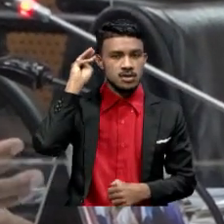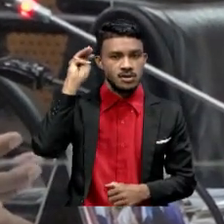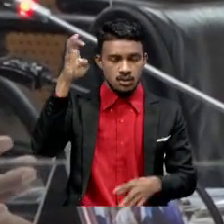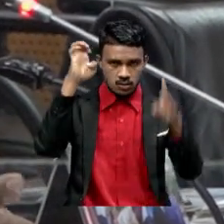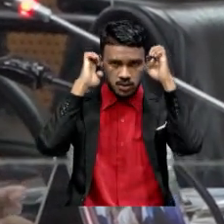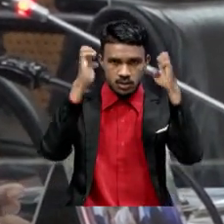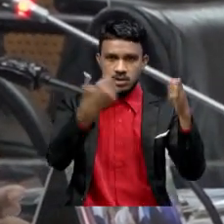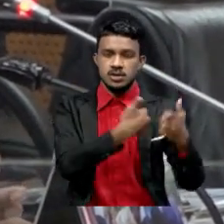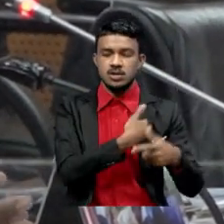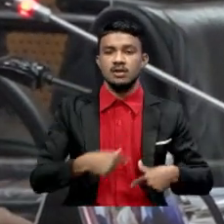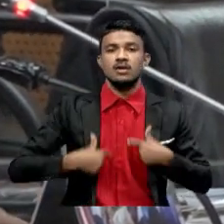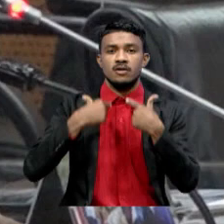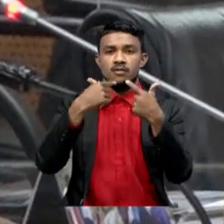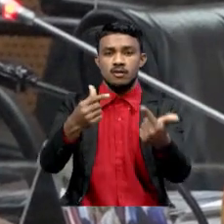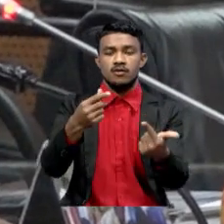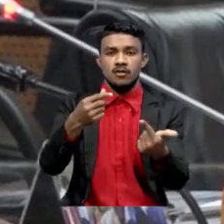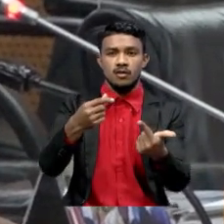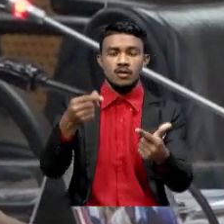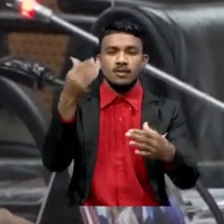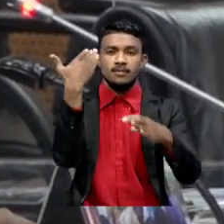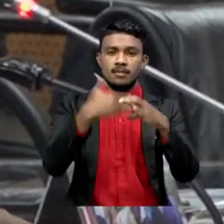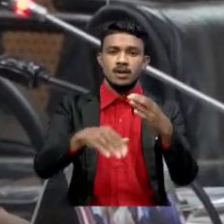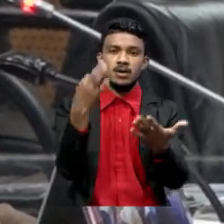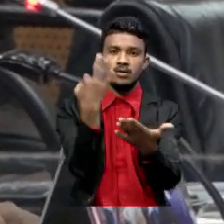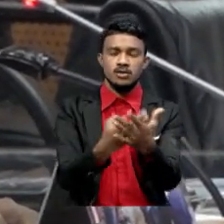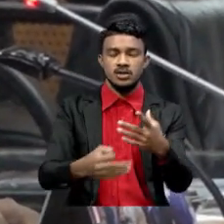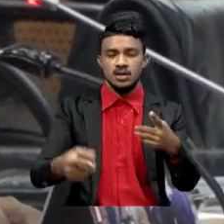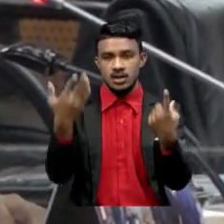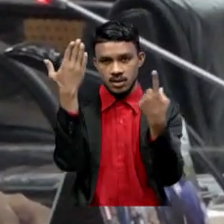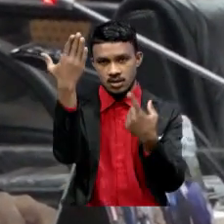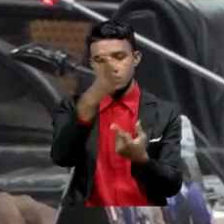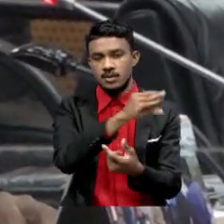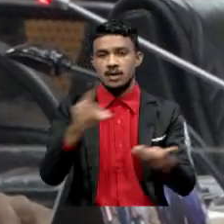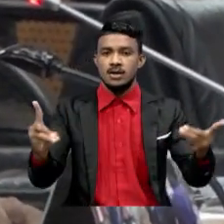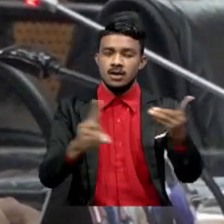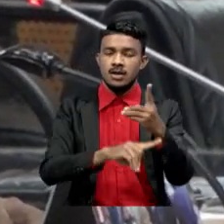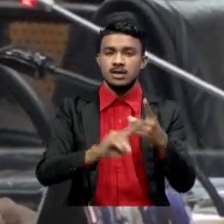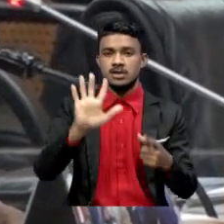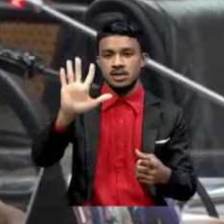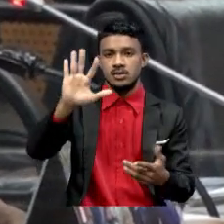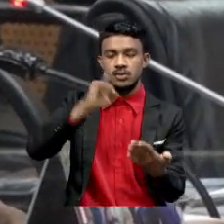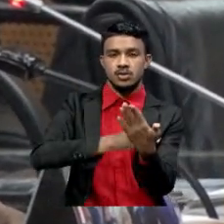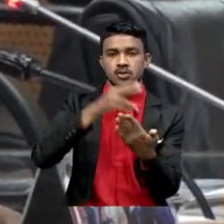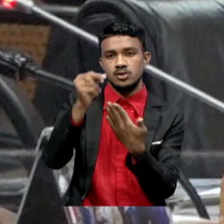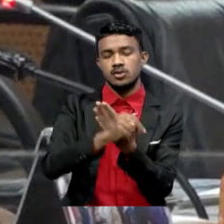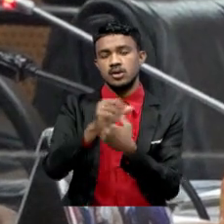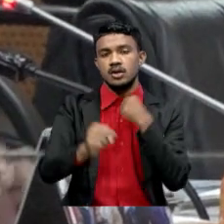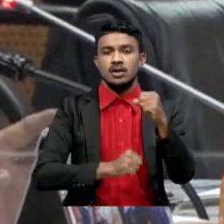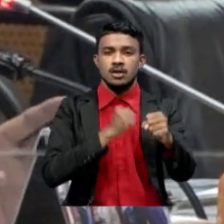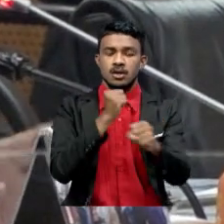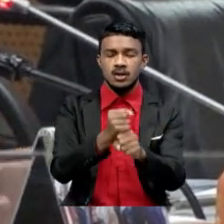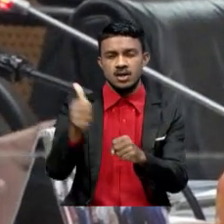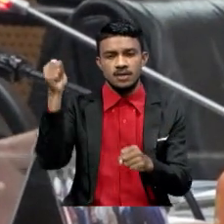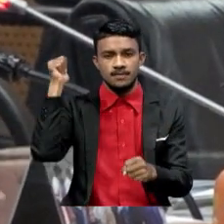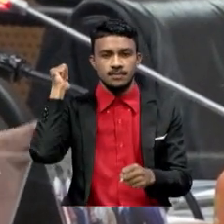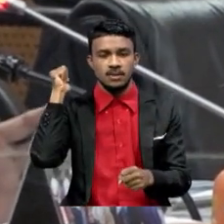transfere orsamentu na ba ita hae ti ona ia ti ia dia cinco de julho fulan kotina idane ita